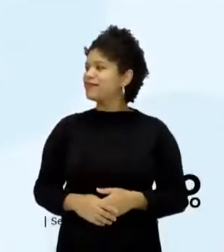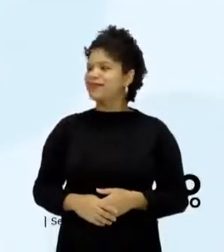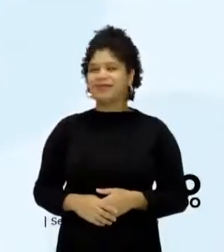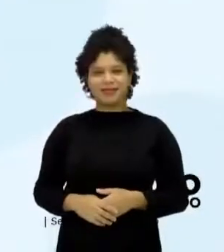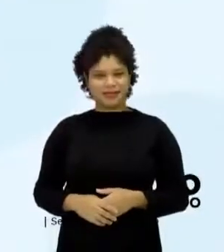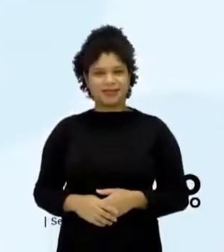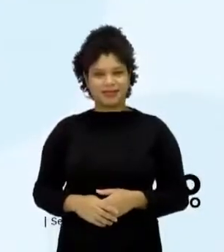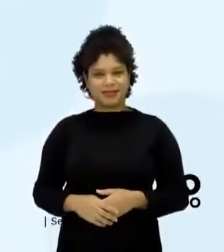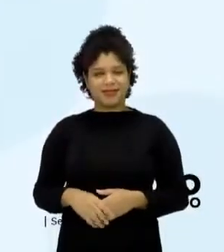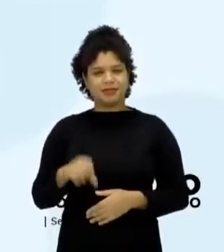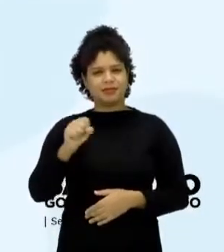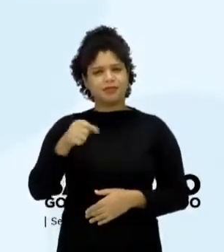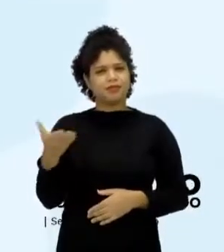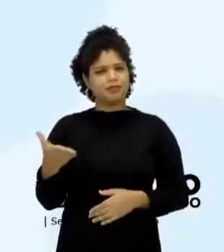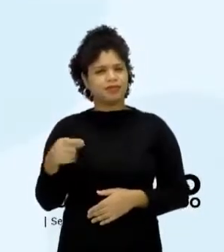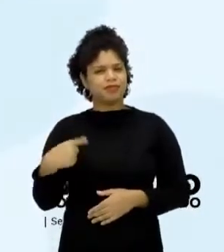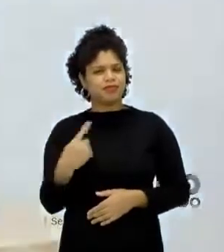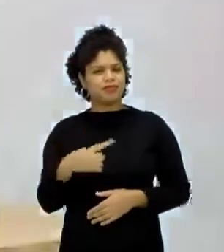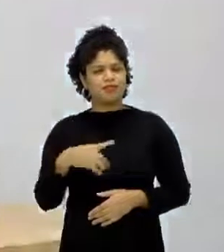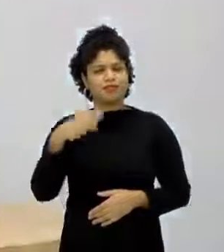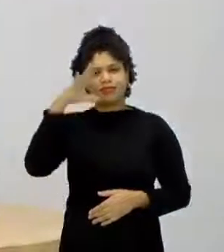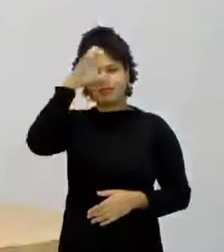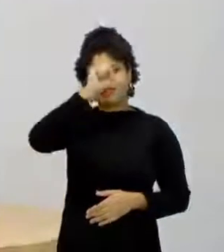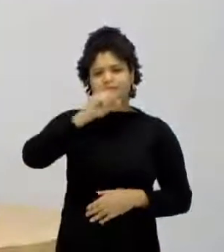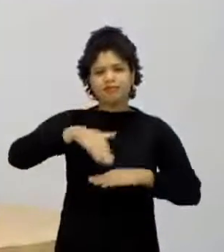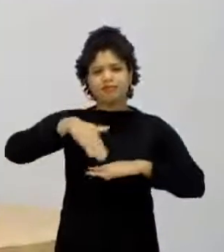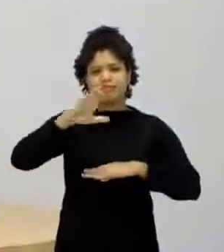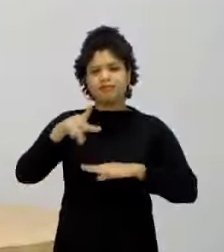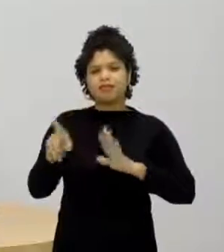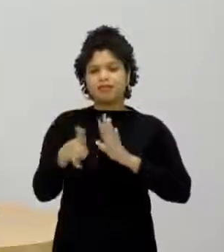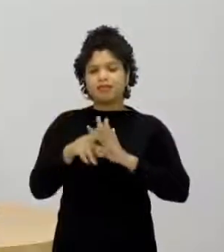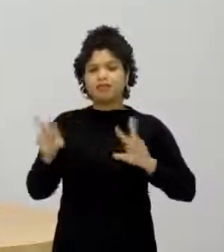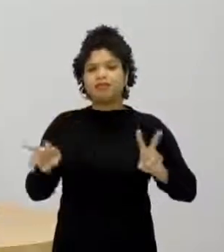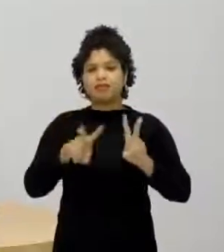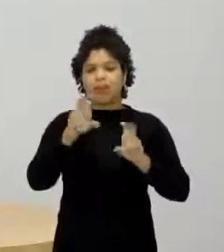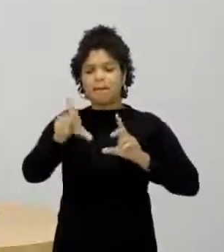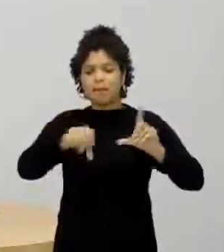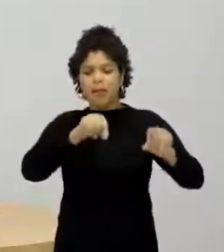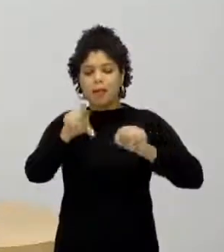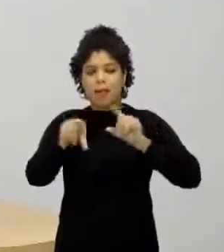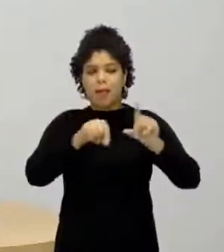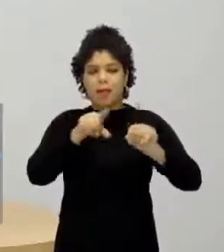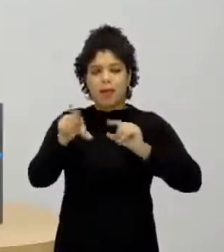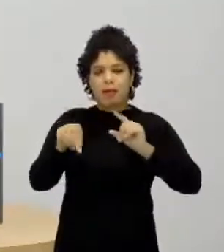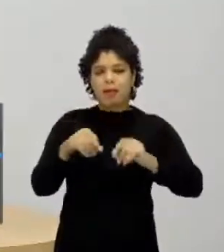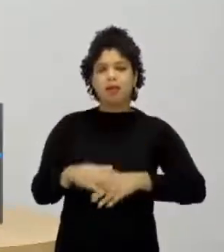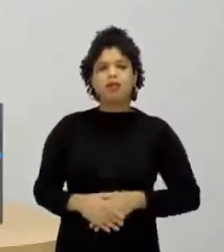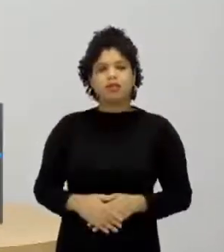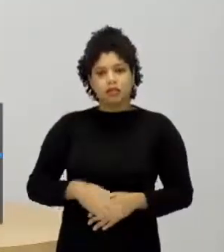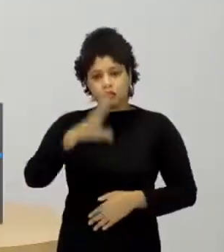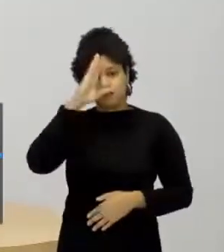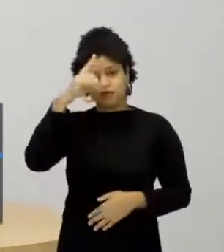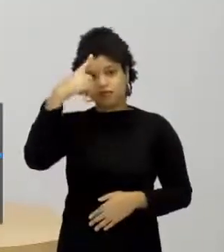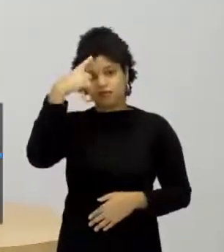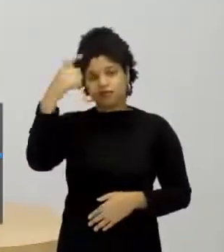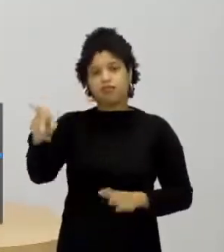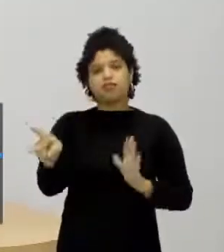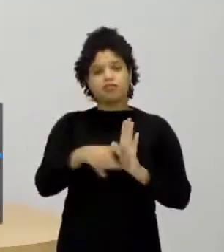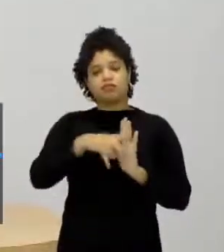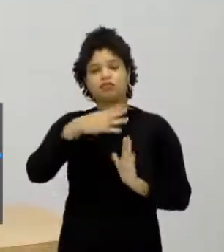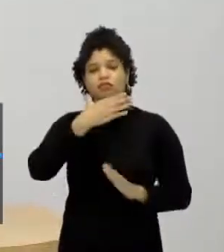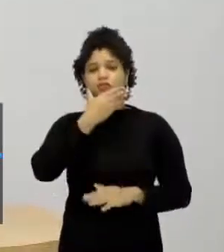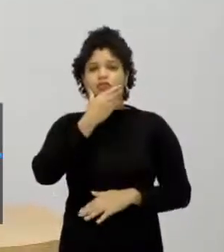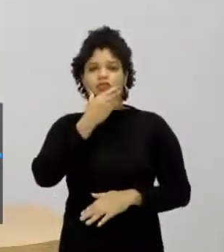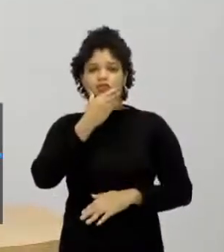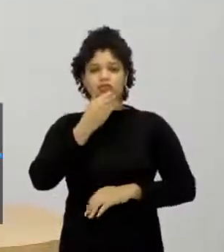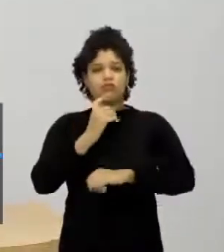Exato, a gente vai aí abordar um pouquinho aí a respeito da seleção natural, que é uma das principais ideias de Darwin, né? Apesar